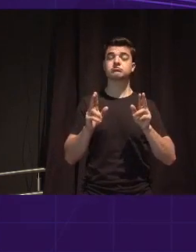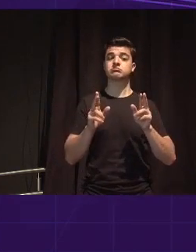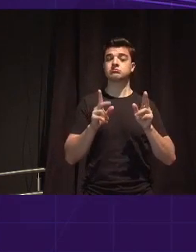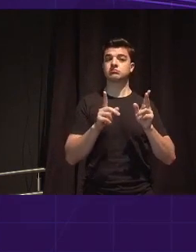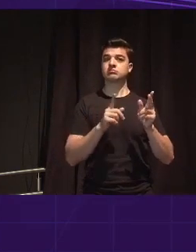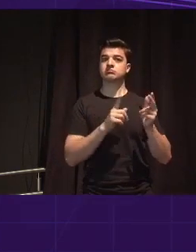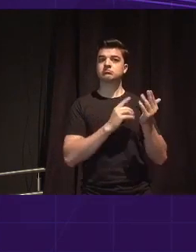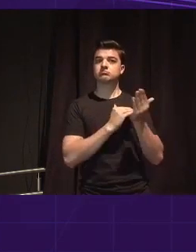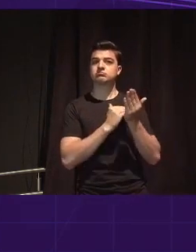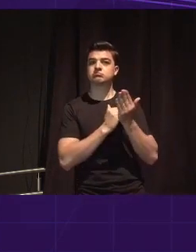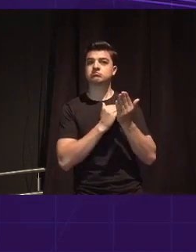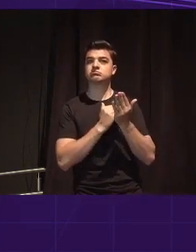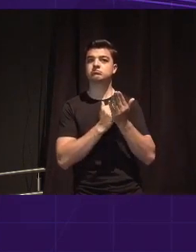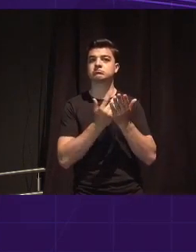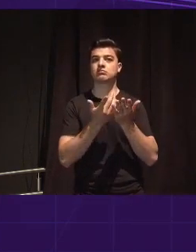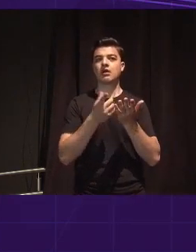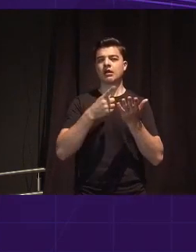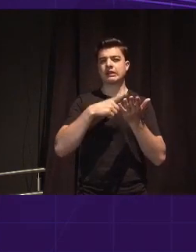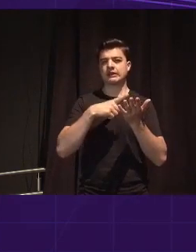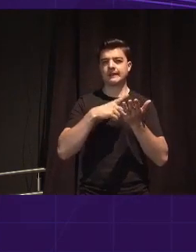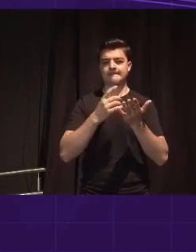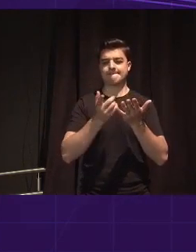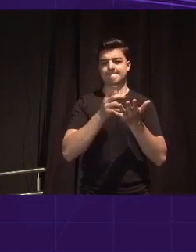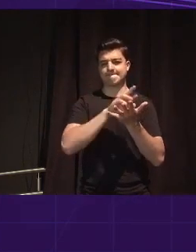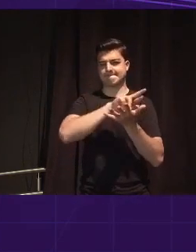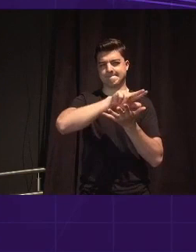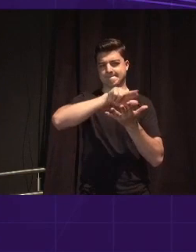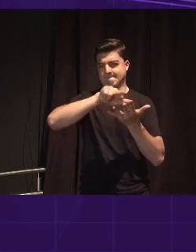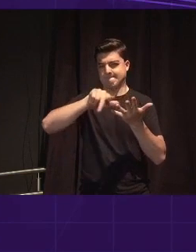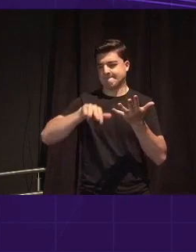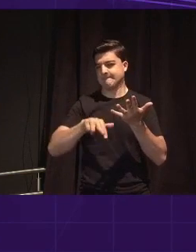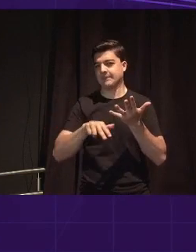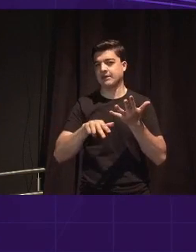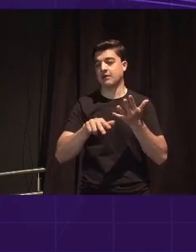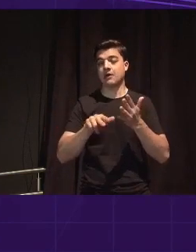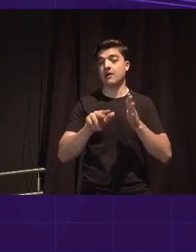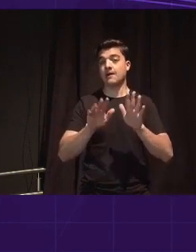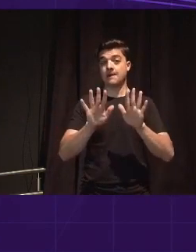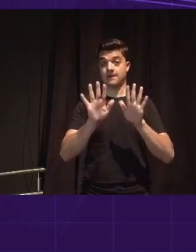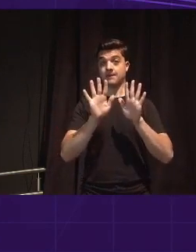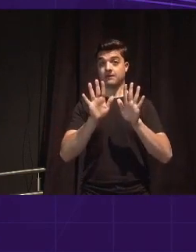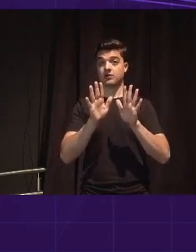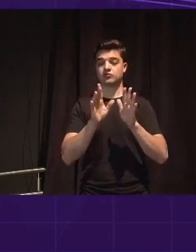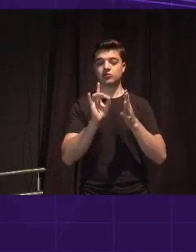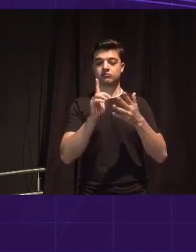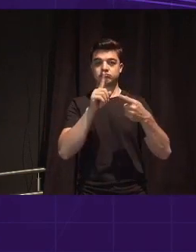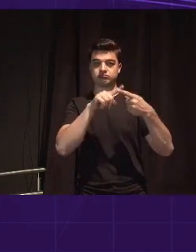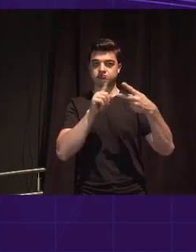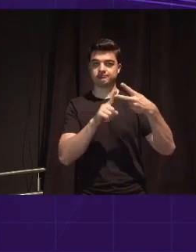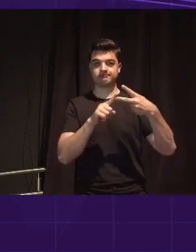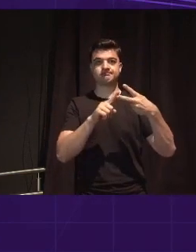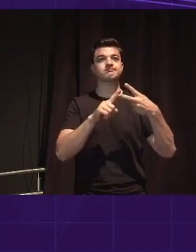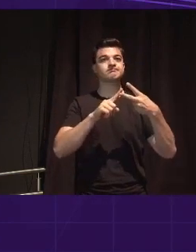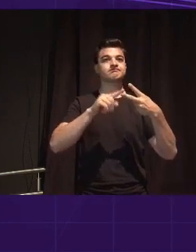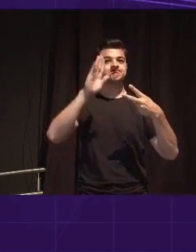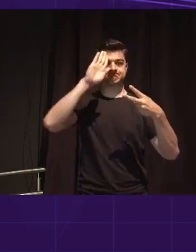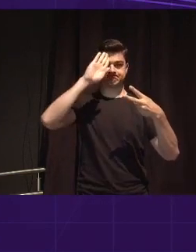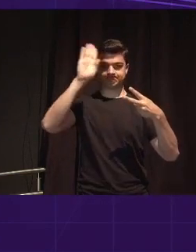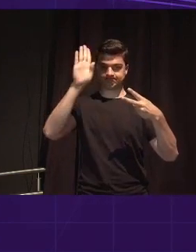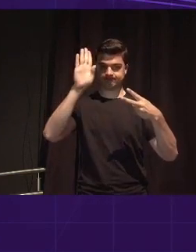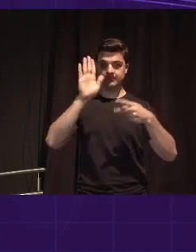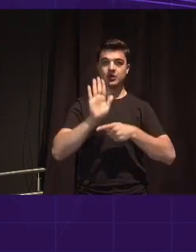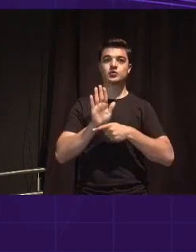esses dois porque é mais ou menos como a gente vai trabalhar aí esse gancho para falar de agilidade de